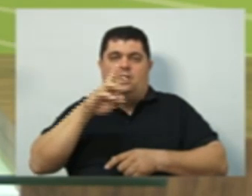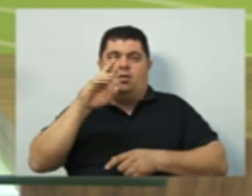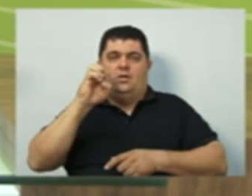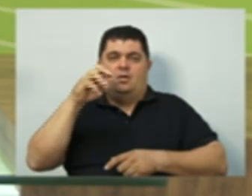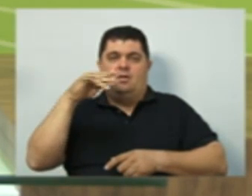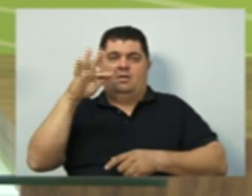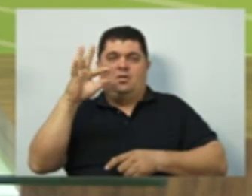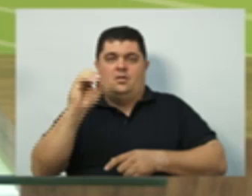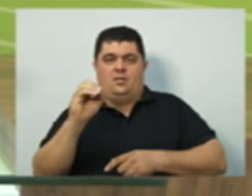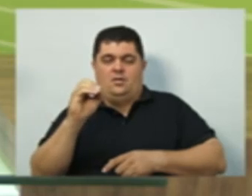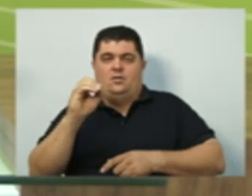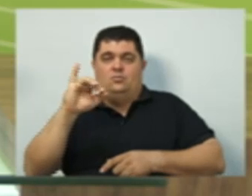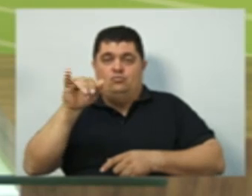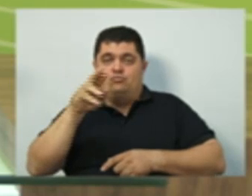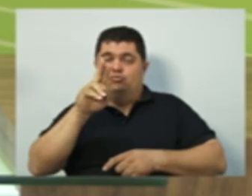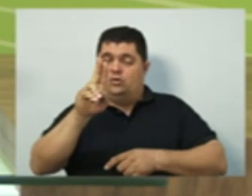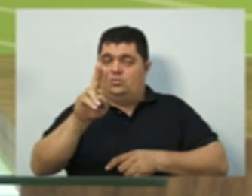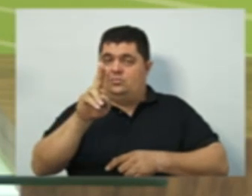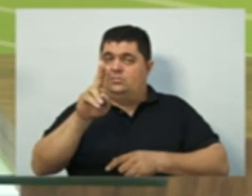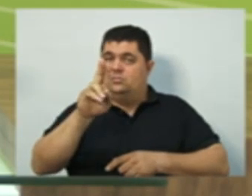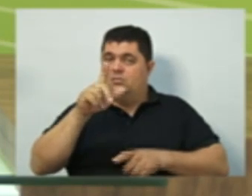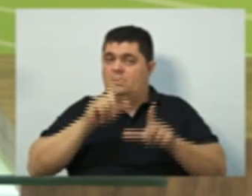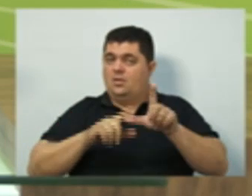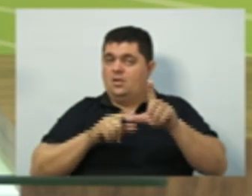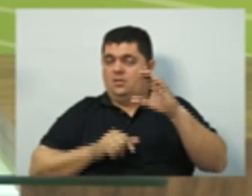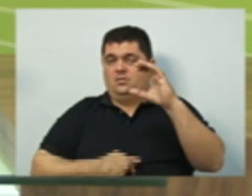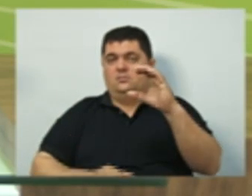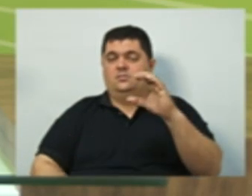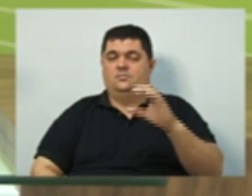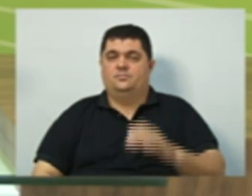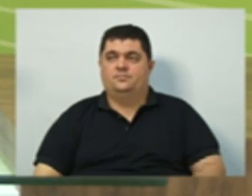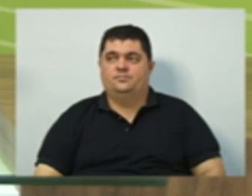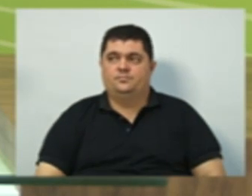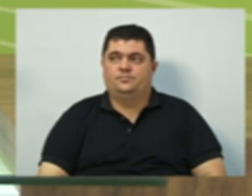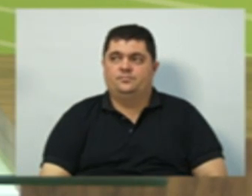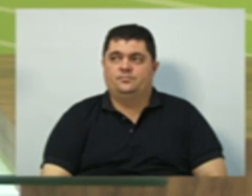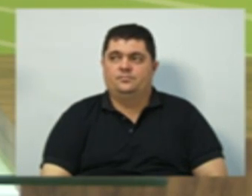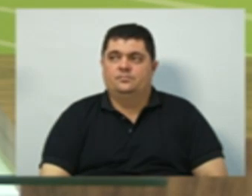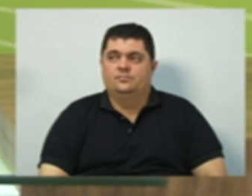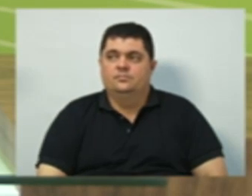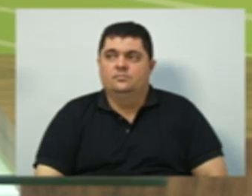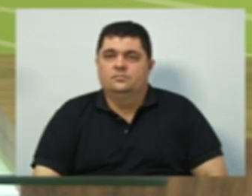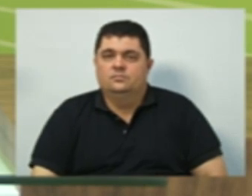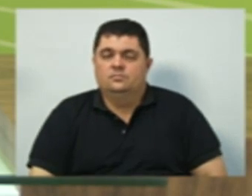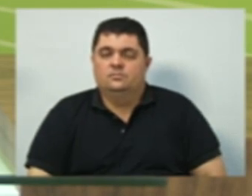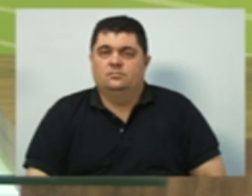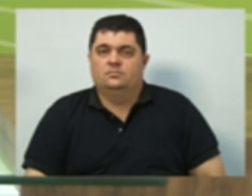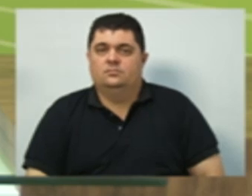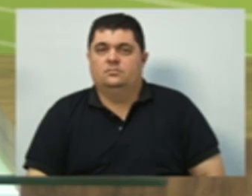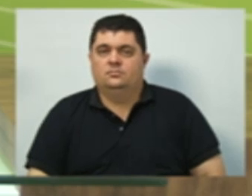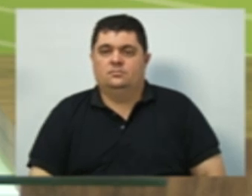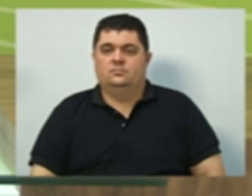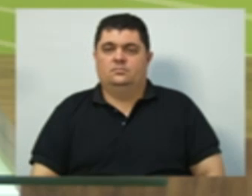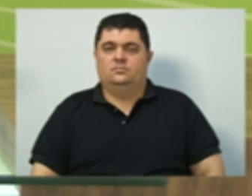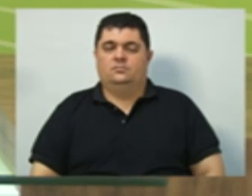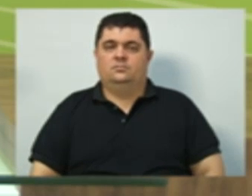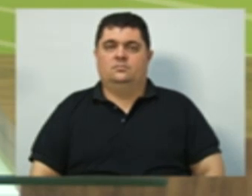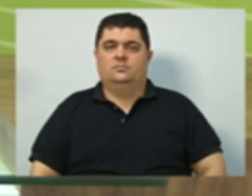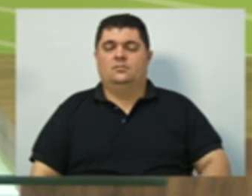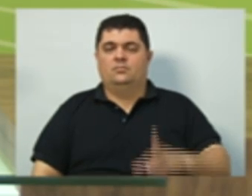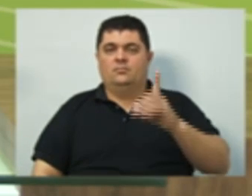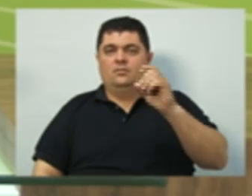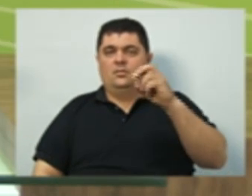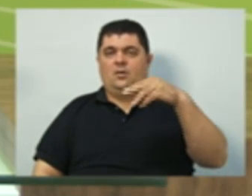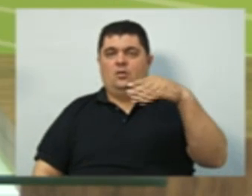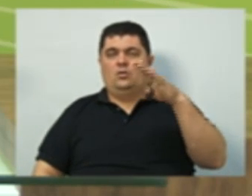de Jaru, está colocando aqui pra gente que é a letra C. Vamos ver se tem mais alguma. Mais uma vez a Escola Dona